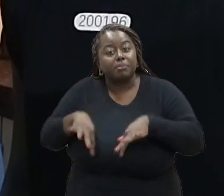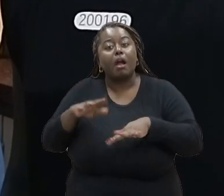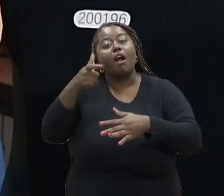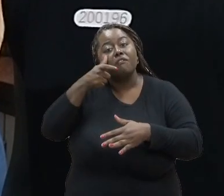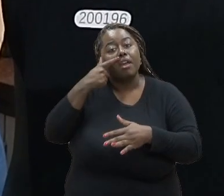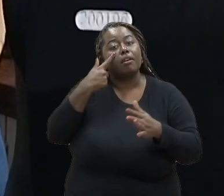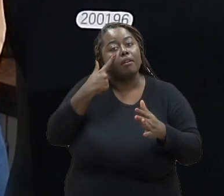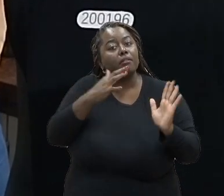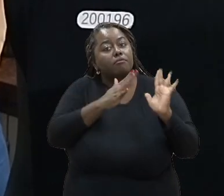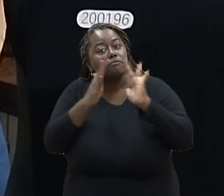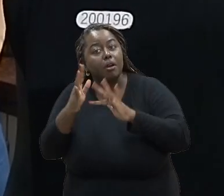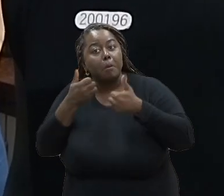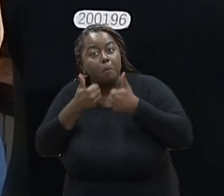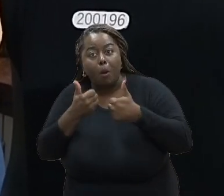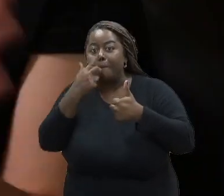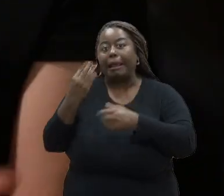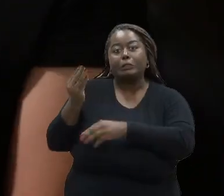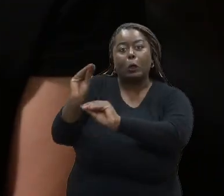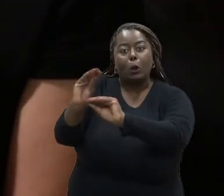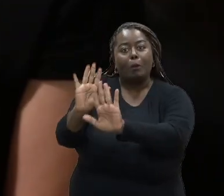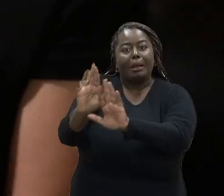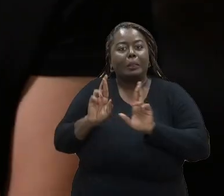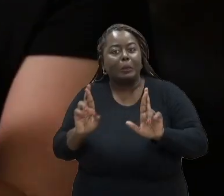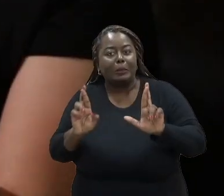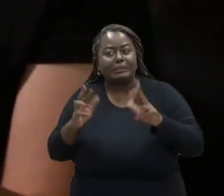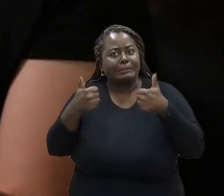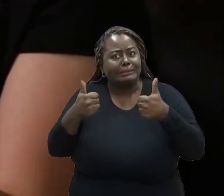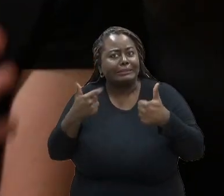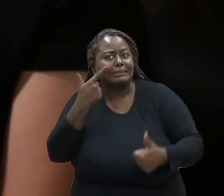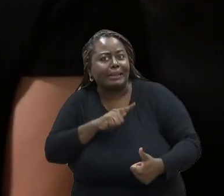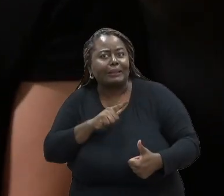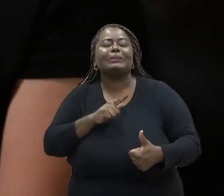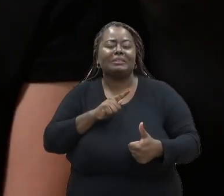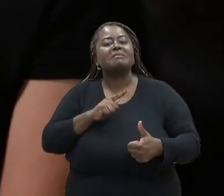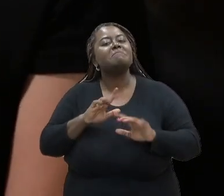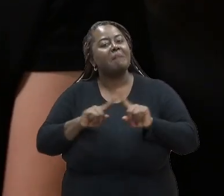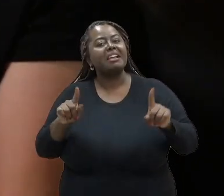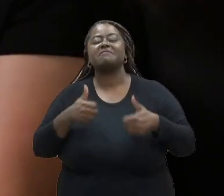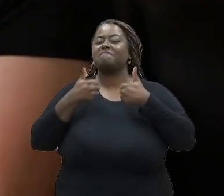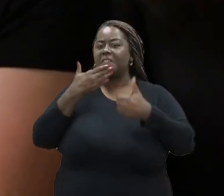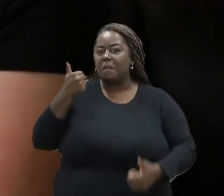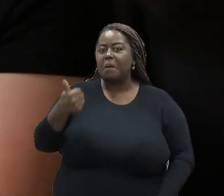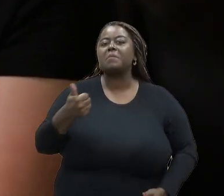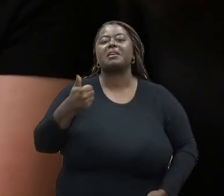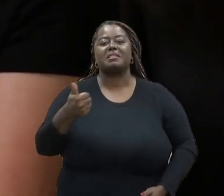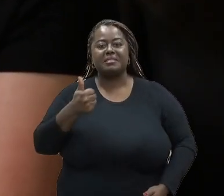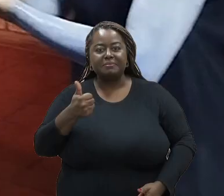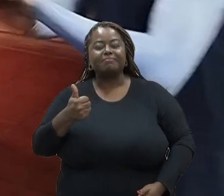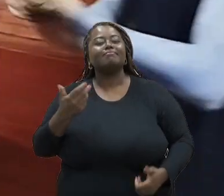ficou legal. Então, era meio que a gente colocar ali e torcer pra dar certo, pra falar, não, tomara que tenha dado certo dessa vez. Mas valeu muito a pena,